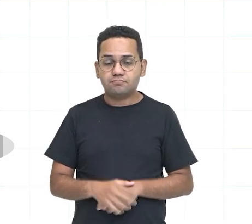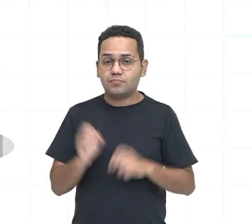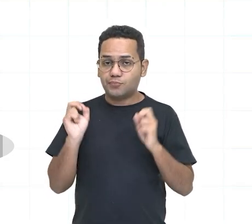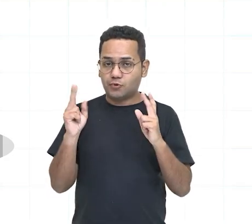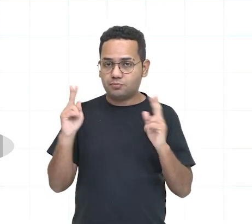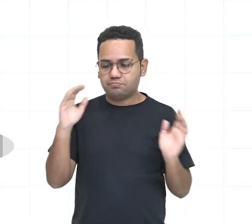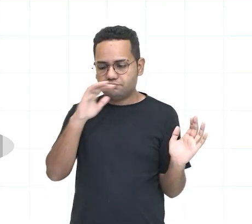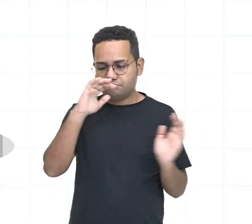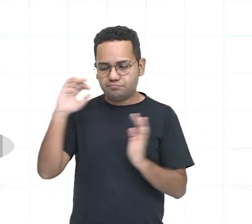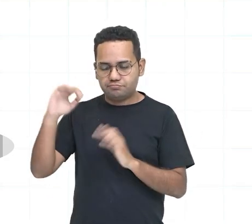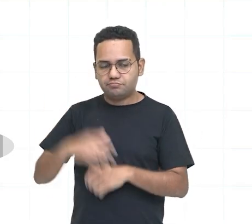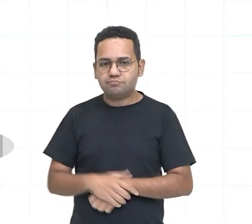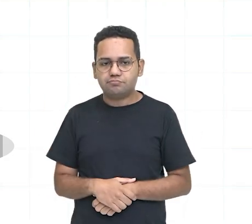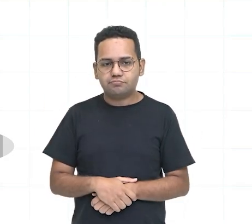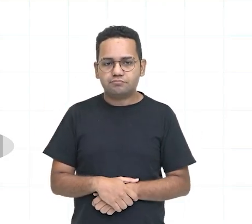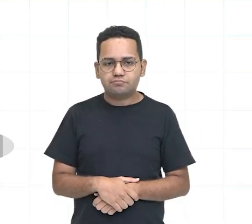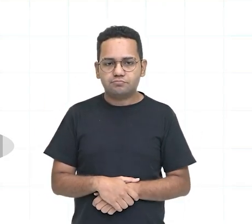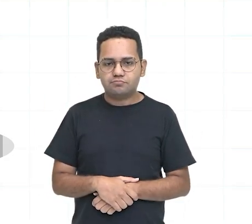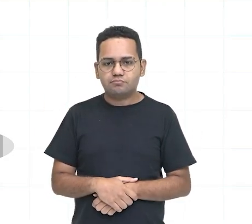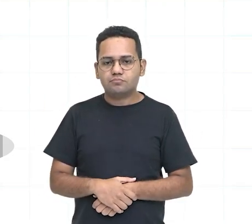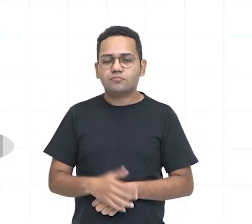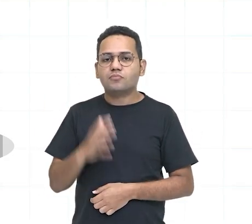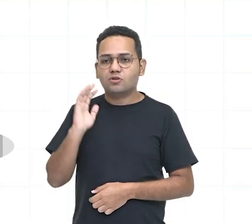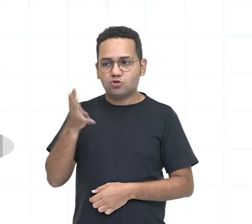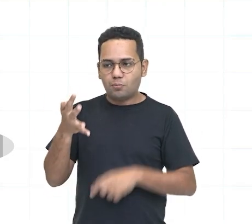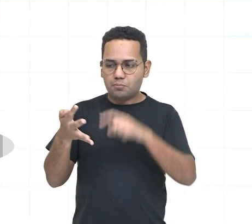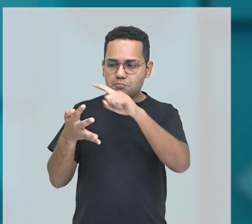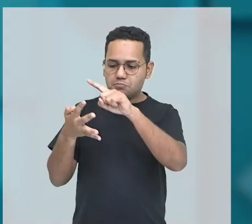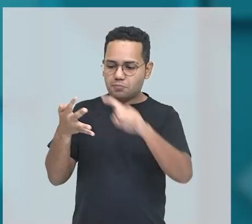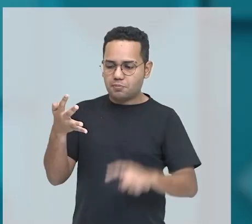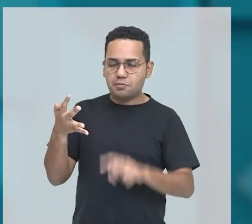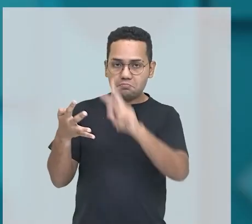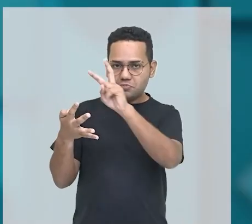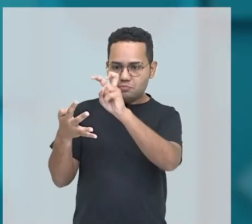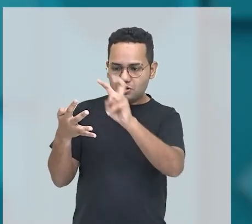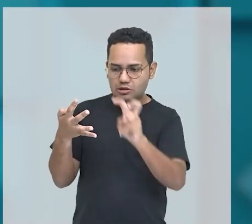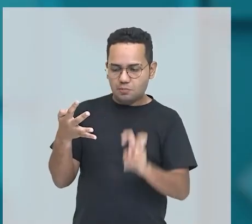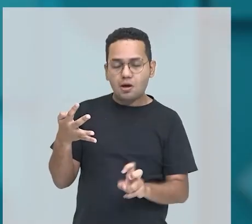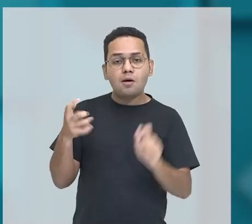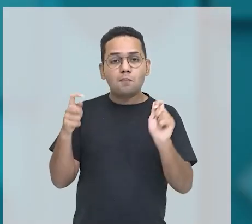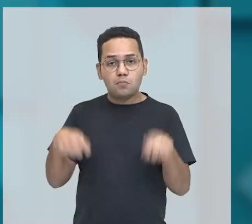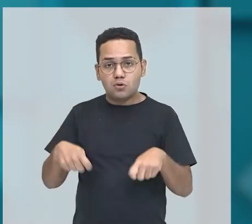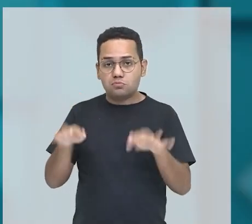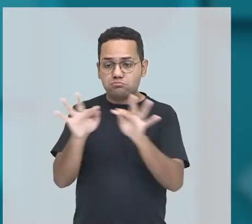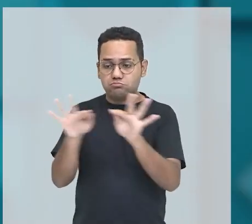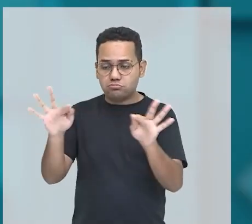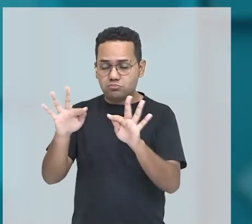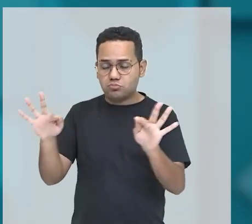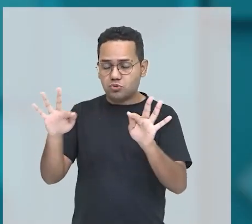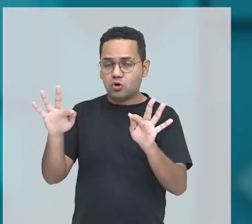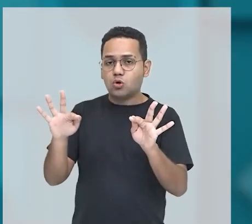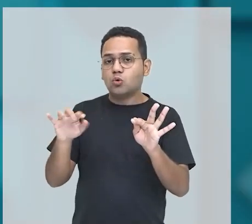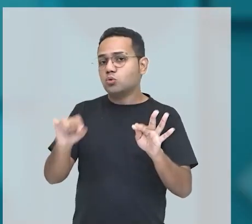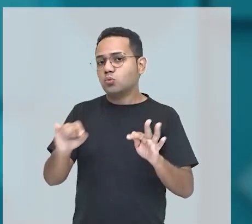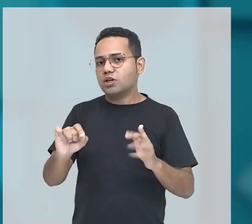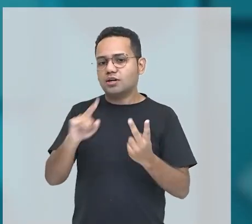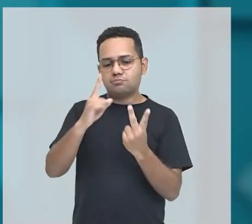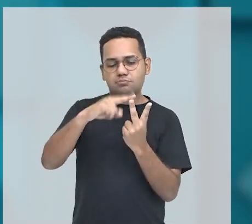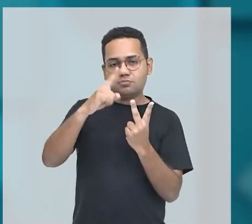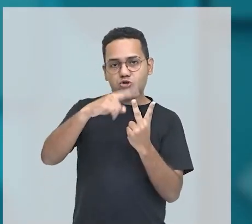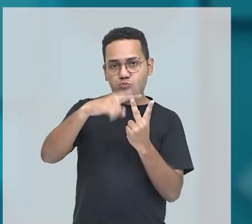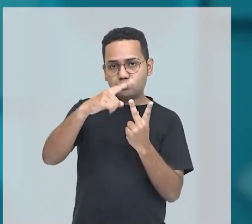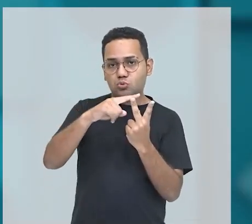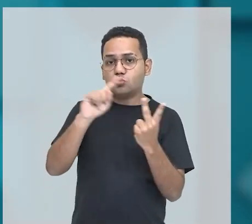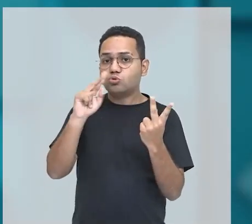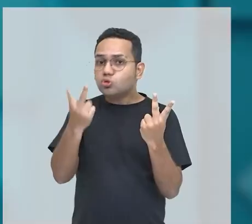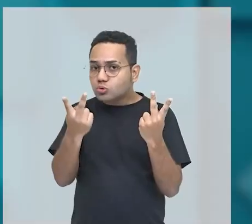então, todos os verbos modais, né? Aqueles que nós utilizamos ali nas orações condicionais do tipo 2. O que nós precisamos